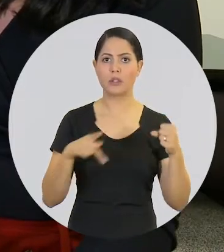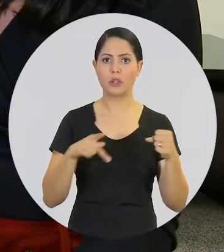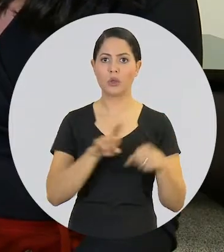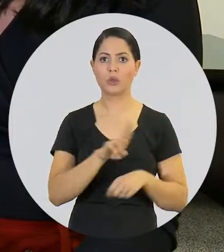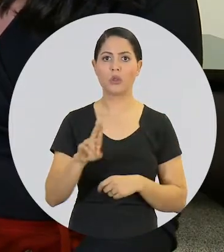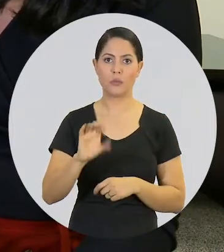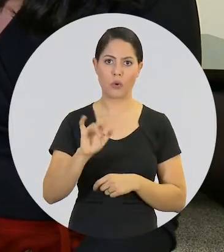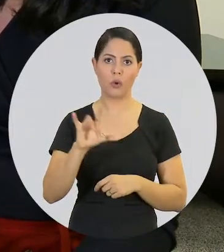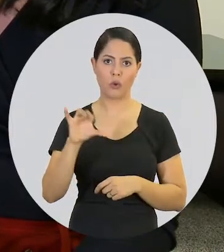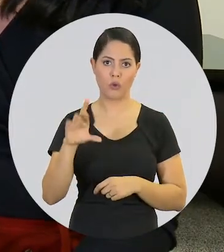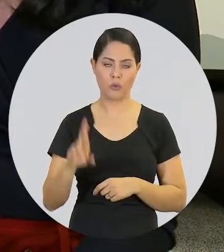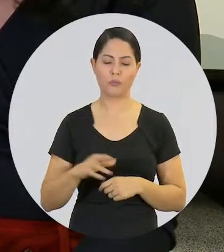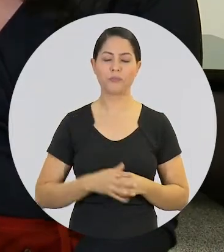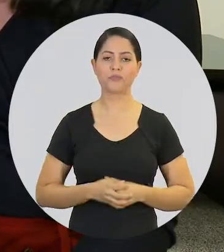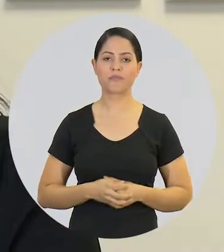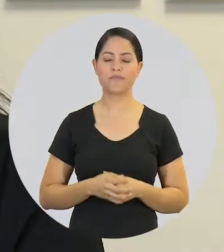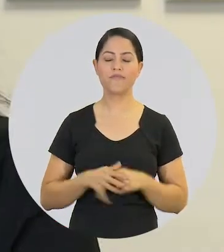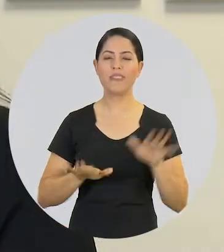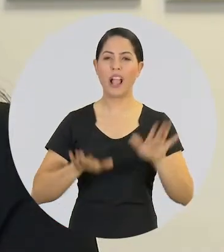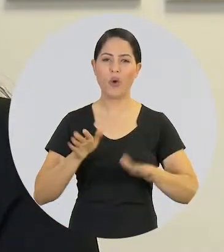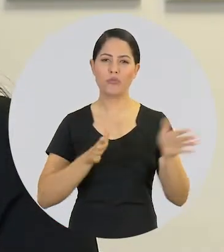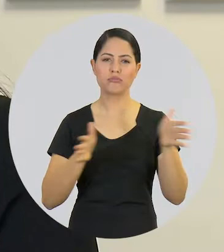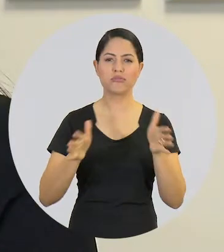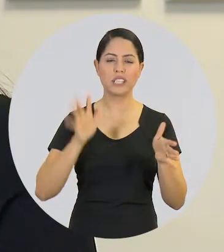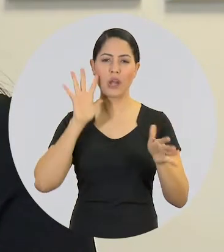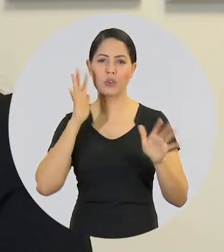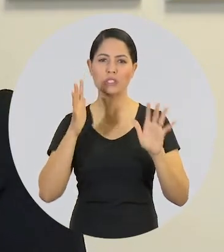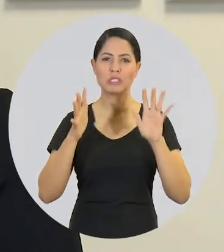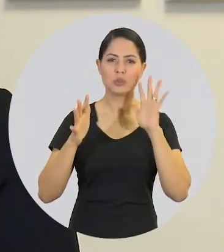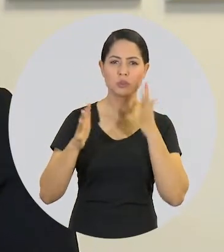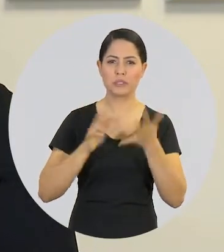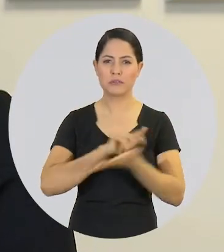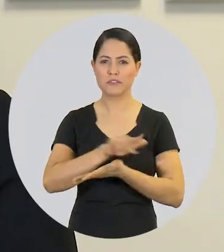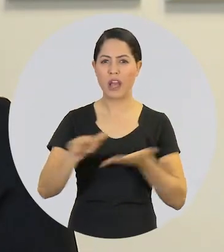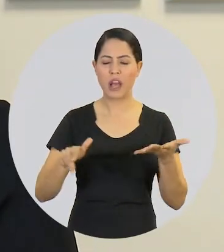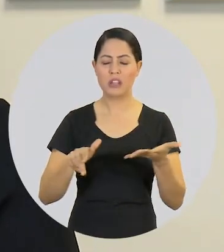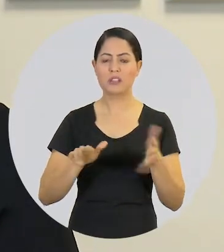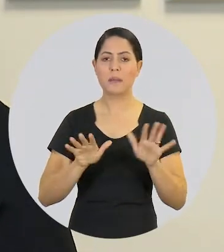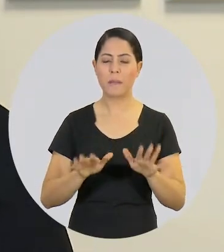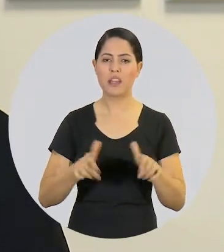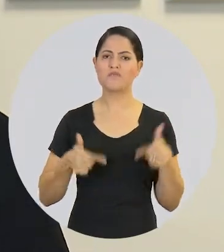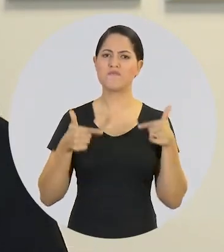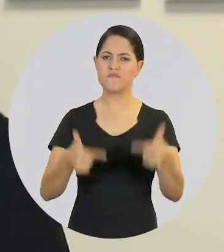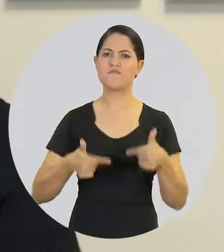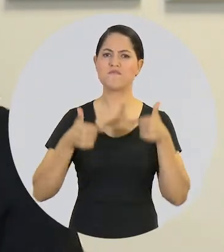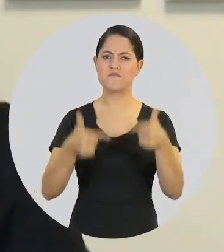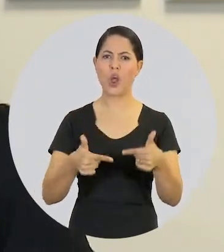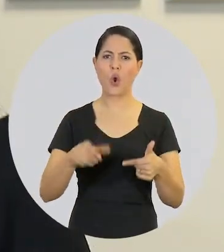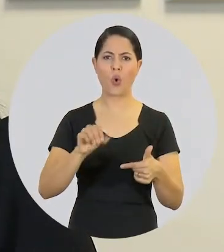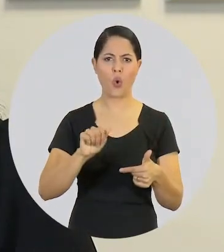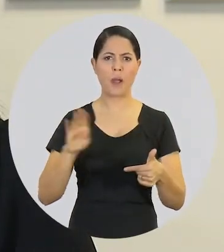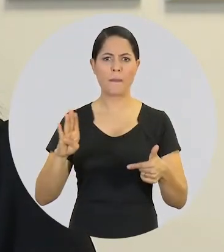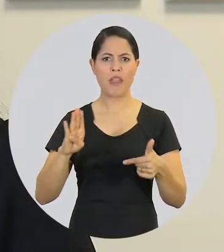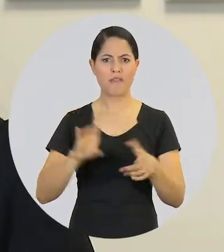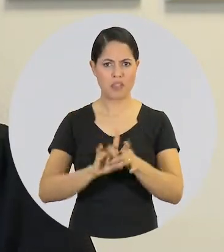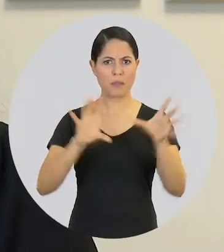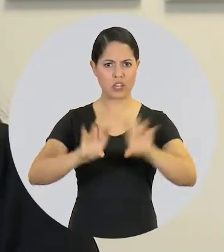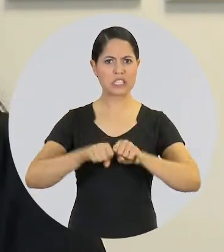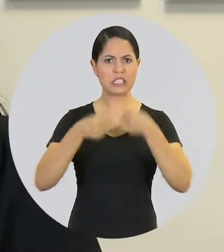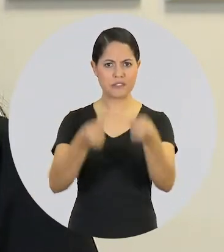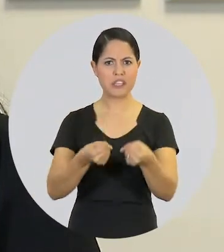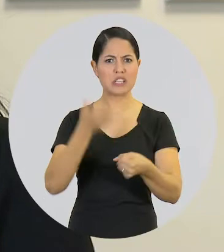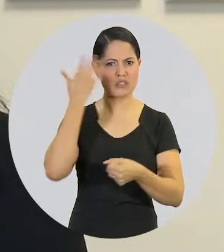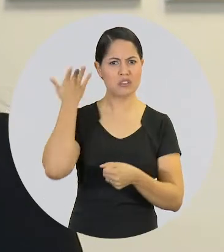então presidente da República, Fernando Collor. Citamos alguns acontecimentos, mas a luta pela democracia da Ordem dos Advogados do Brasil